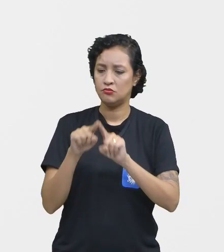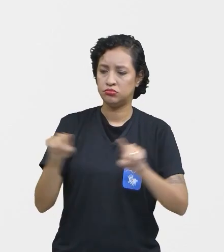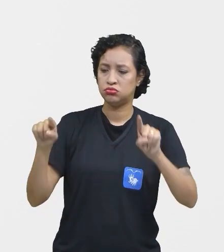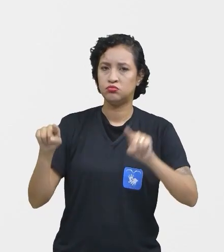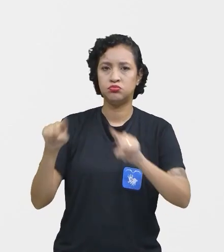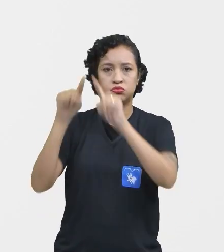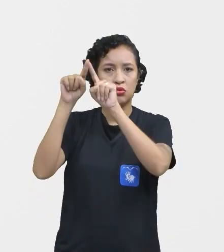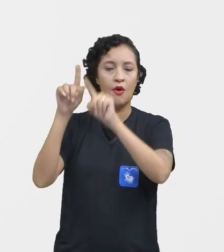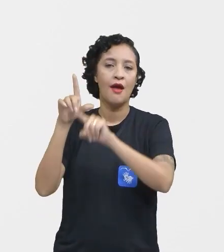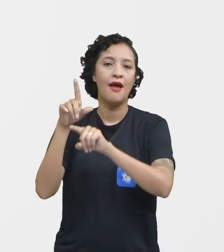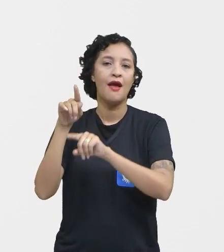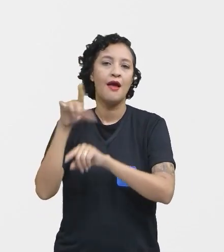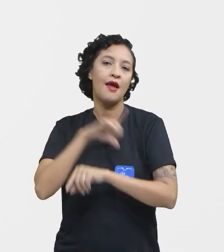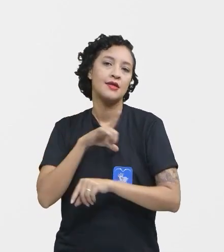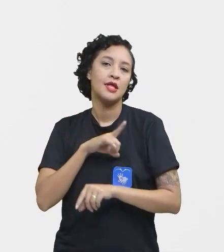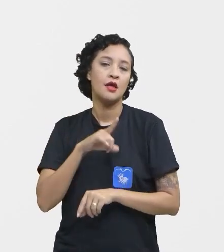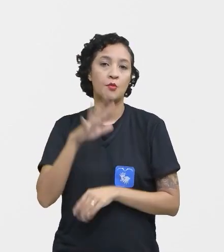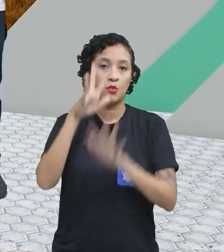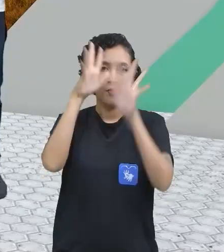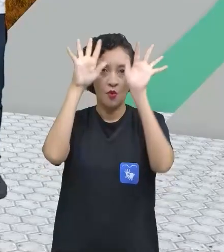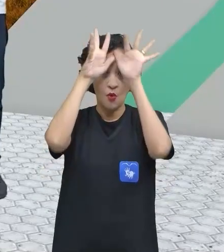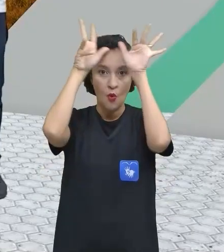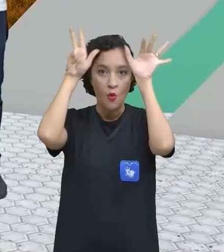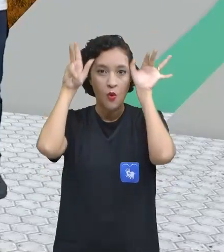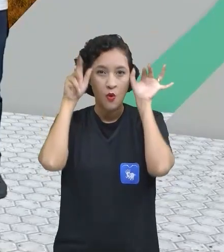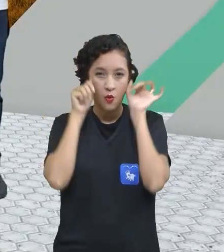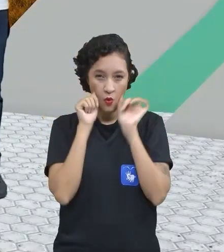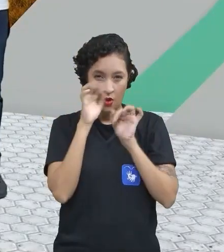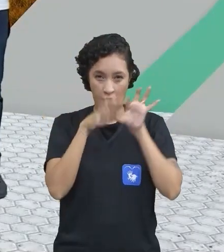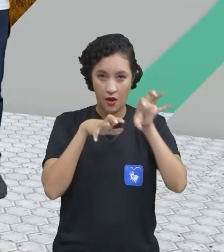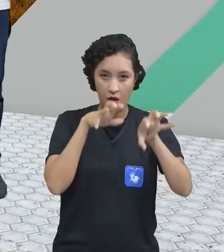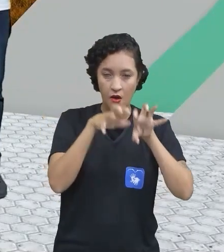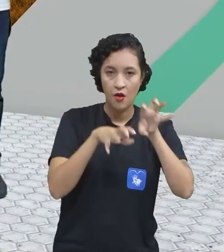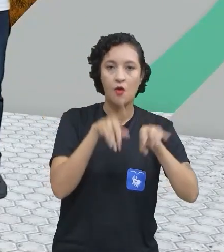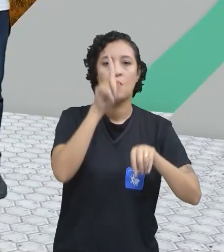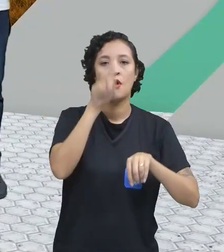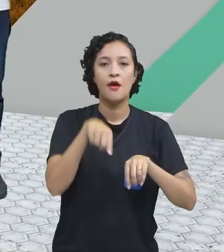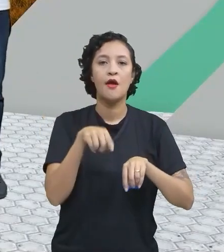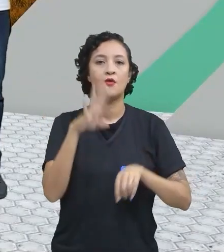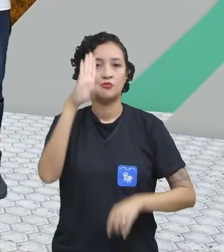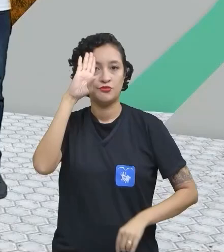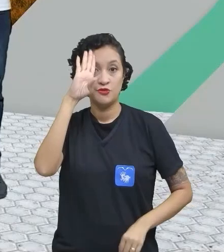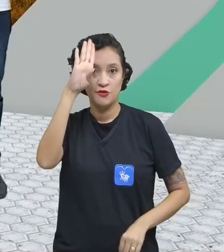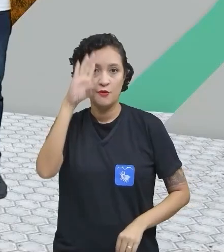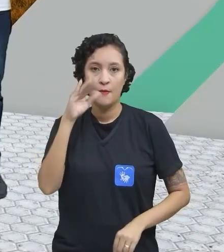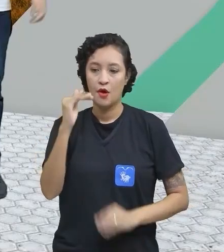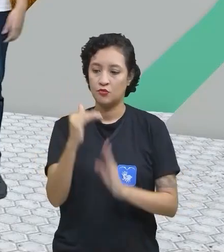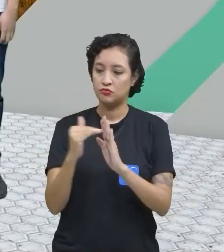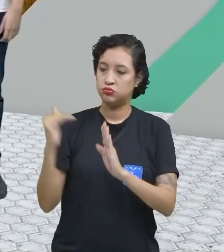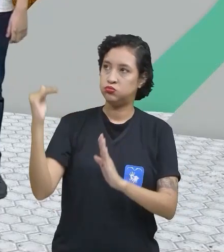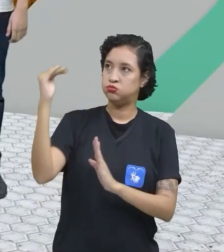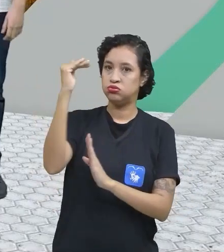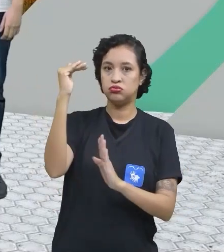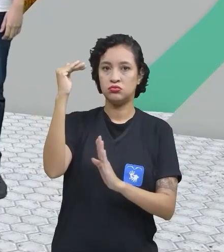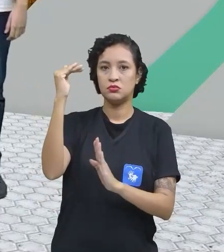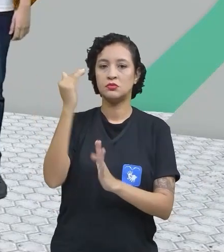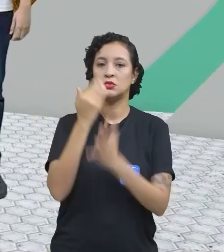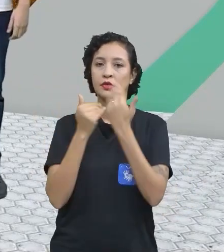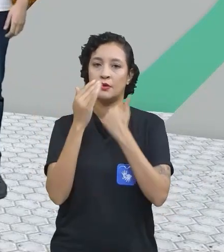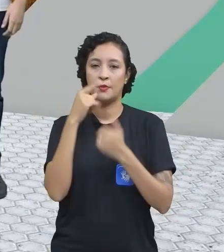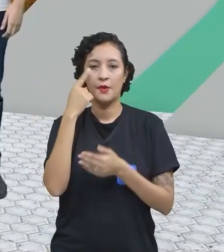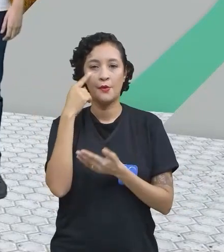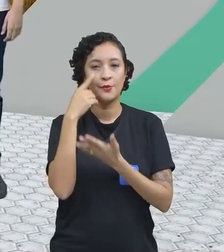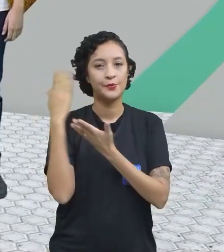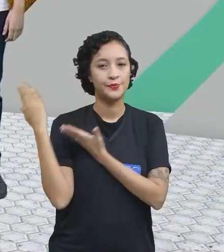de um animal que está no topo da cadeia alimentar. Então, como vocês podem ver aqui,